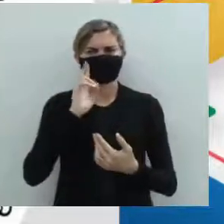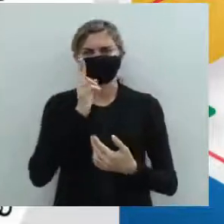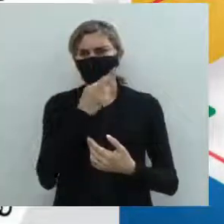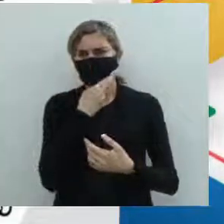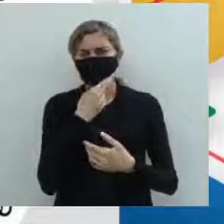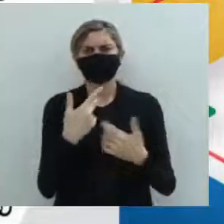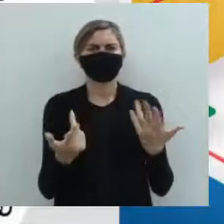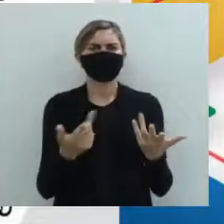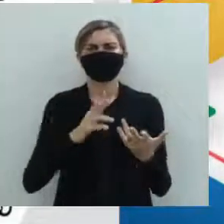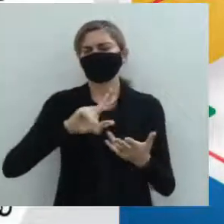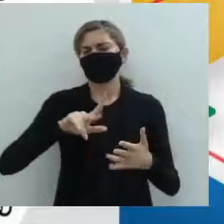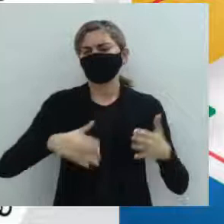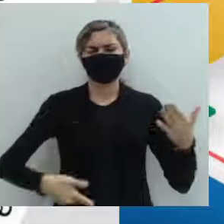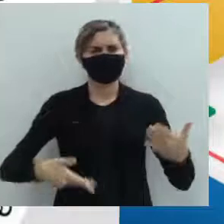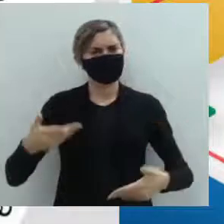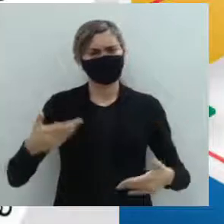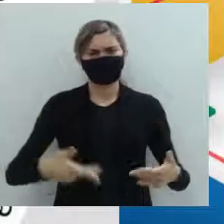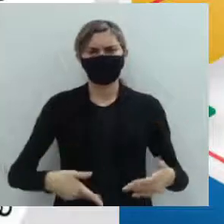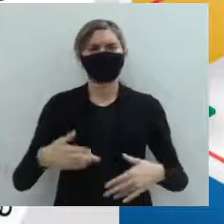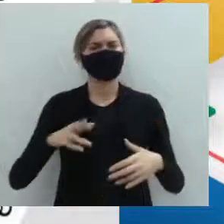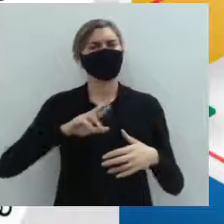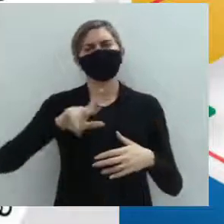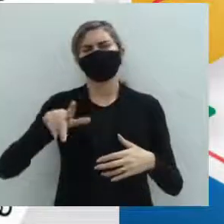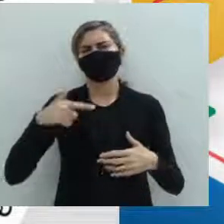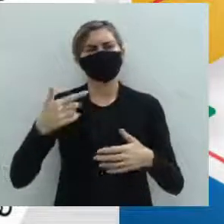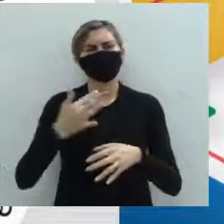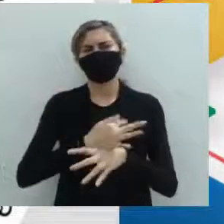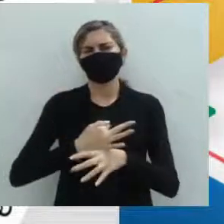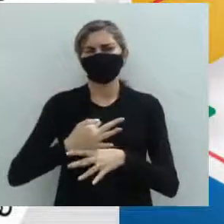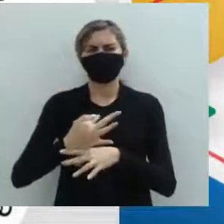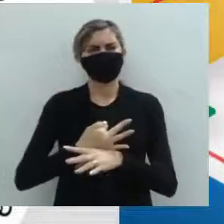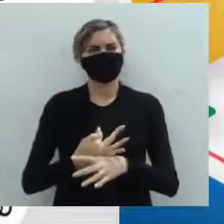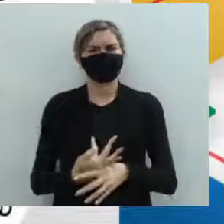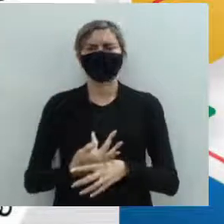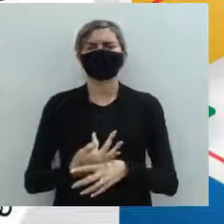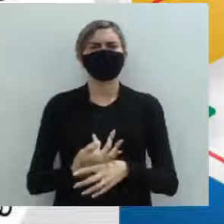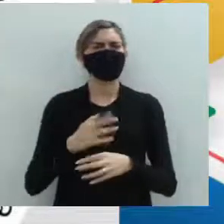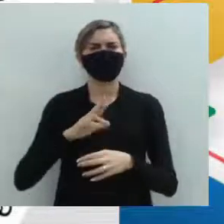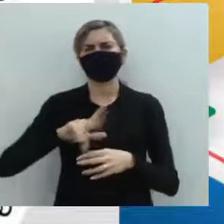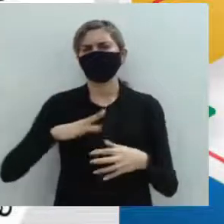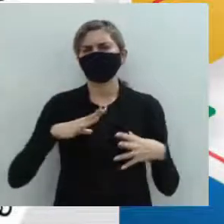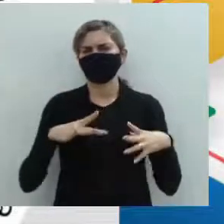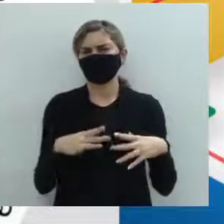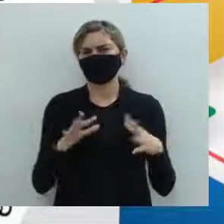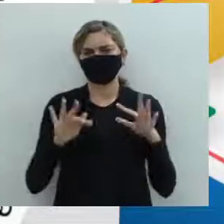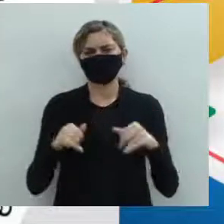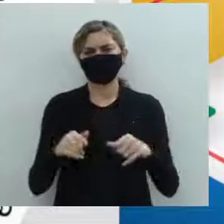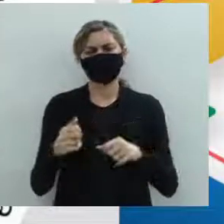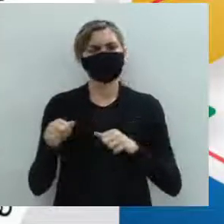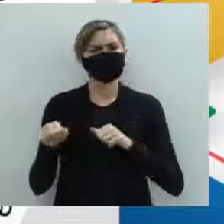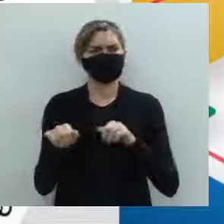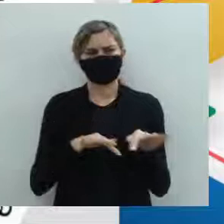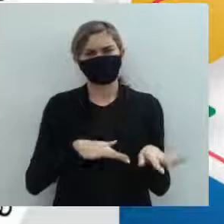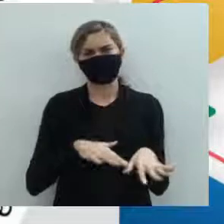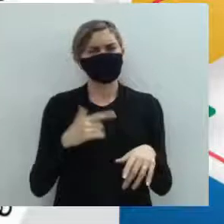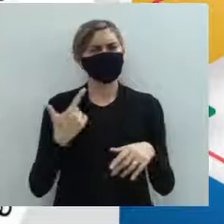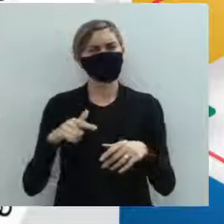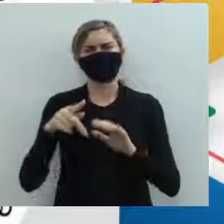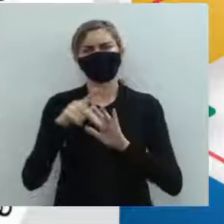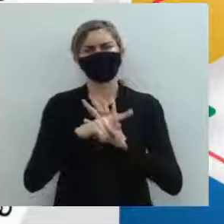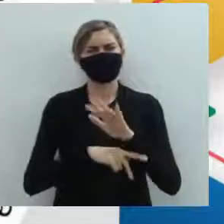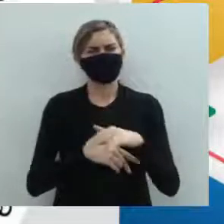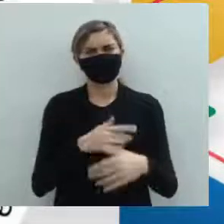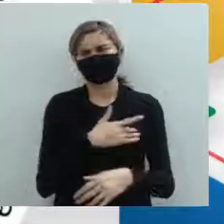né? Ele não é empregado do restaurante, ele não tem férias, ele não folga no final de semana, ele não tem plano de